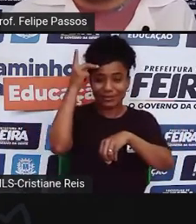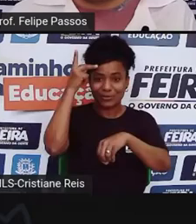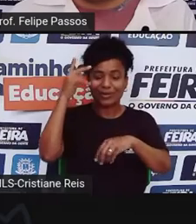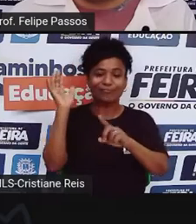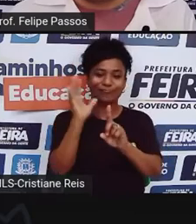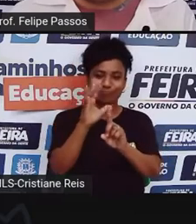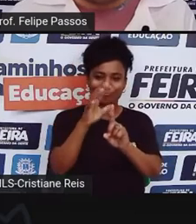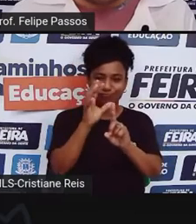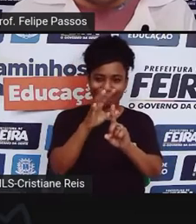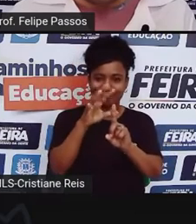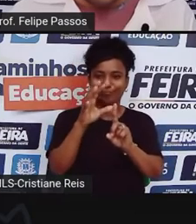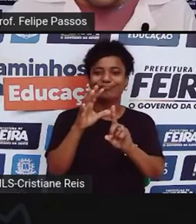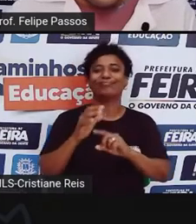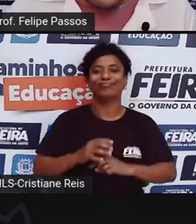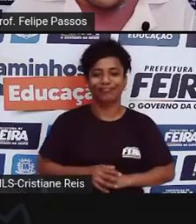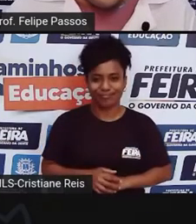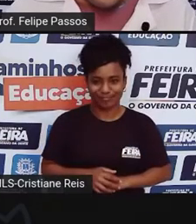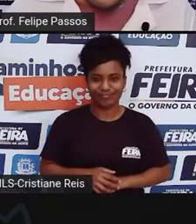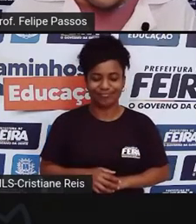pessoas. Verdade.